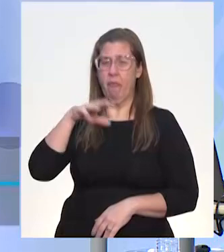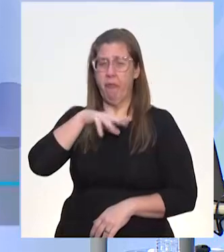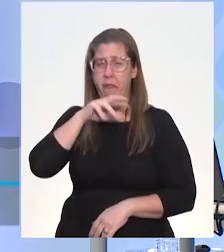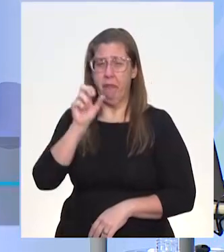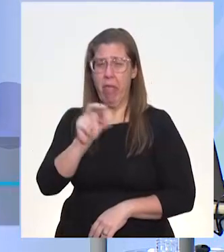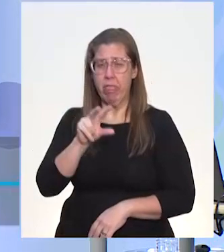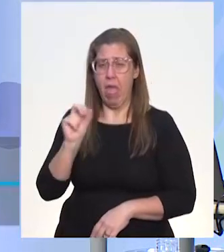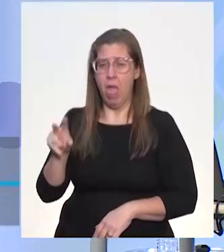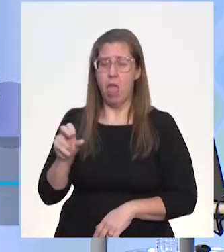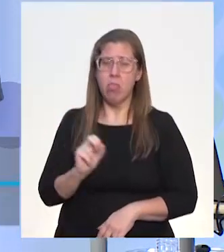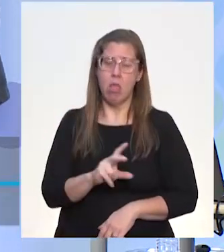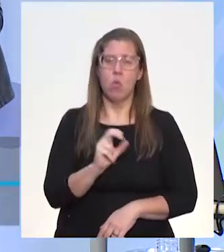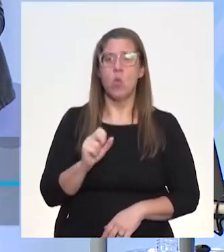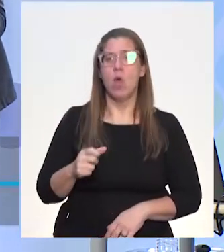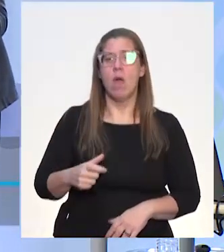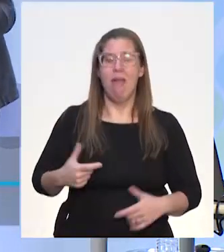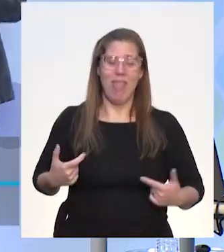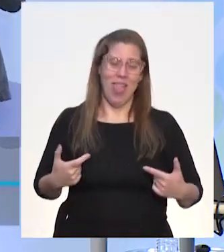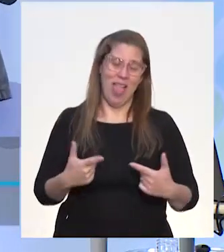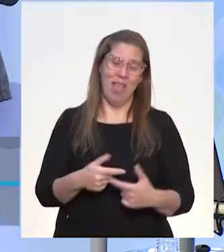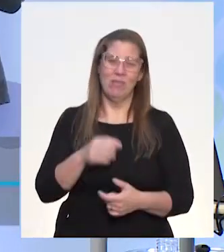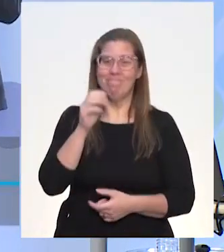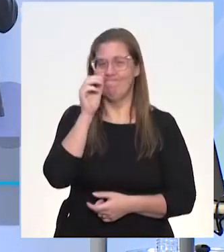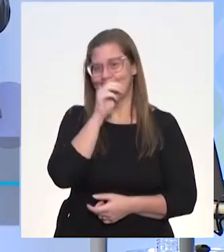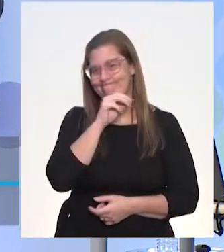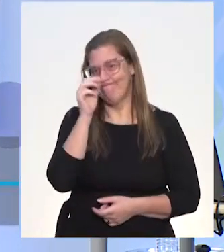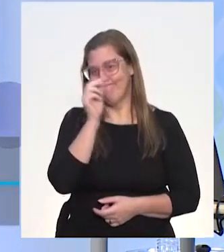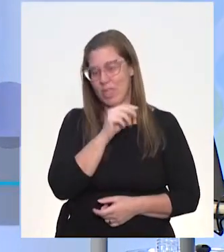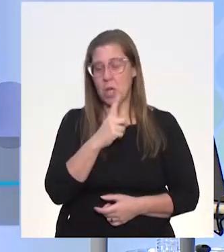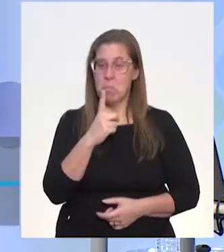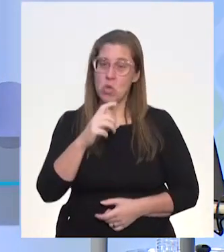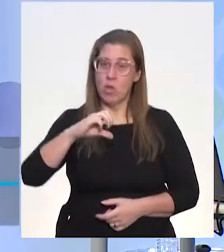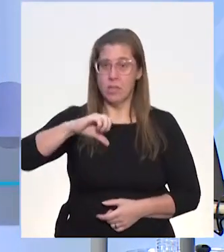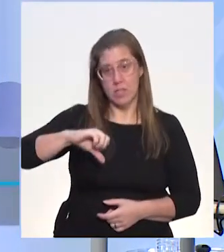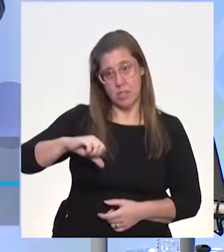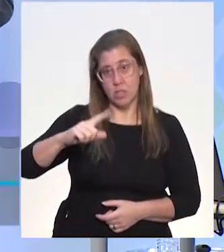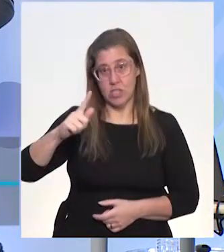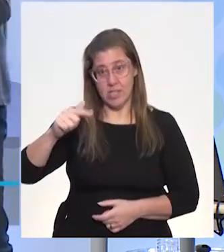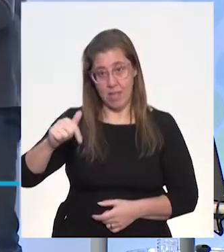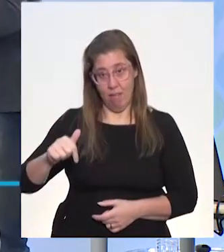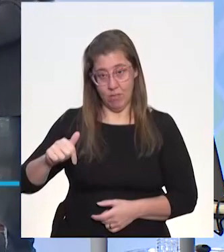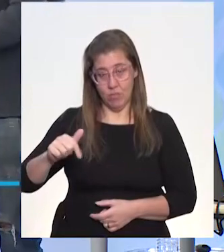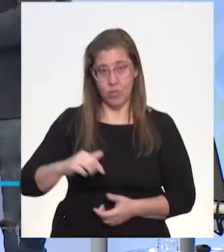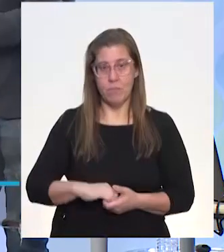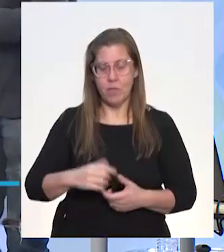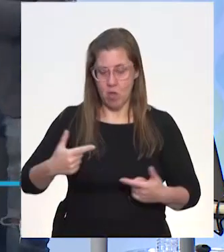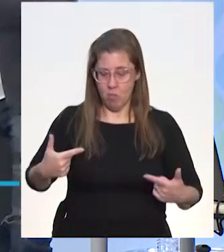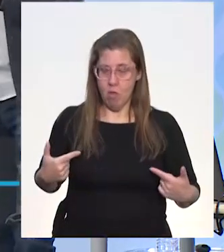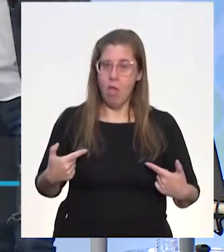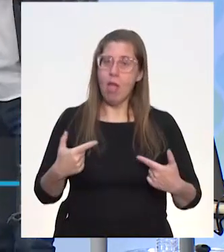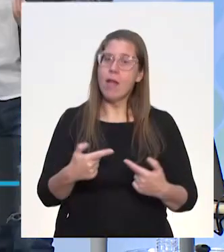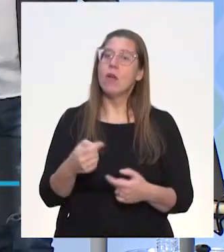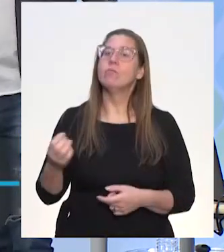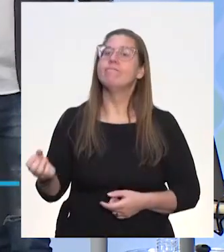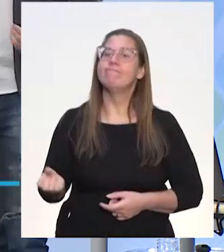A guerra fica muito empacada. É em 1917 que essa guerra novamente vai ganhar